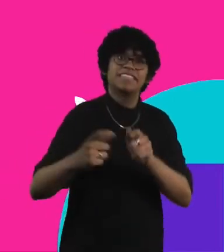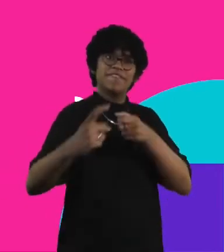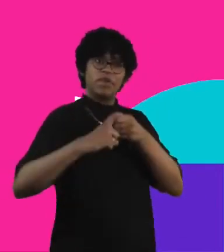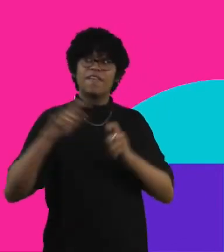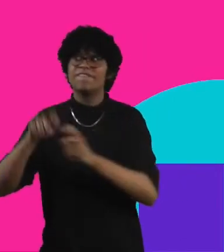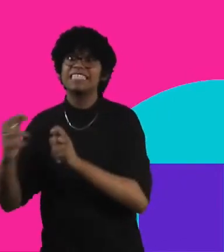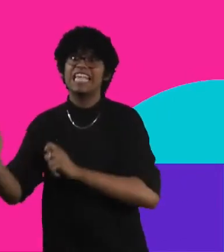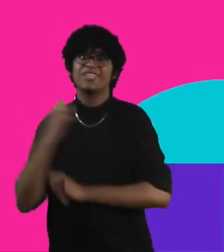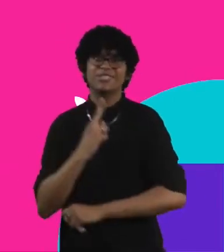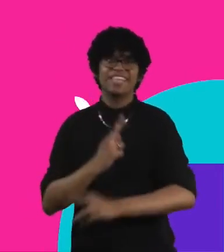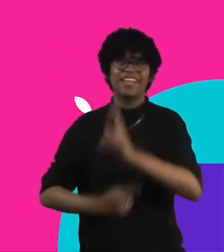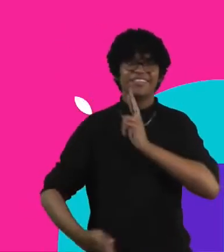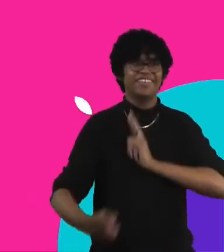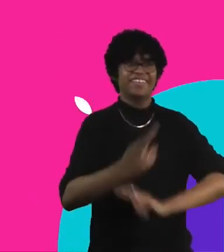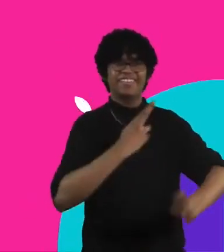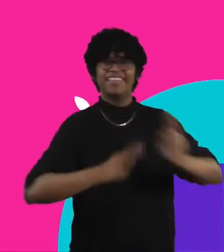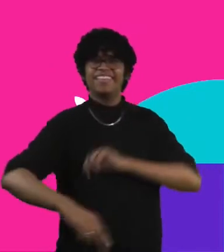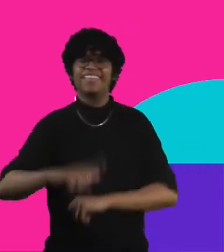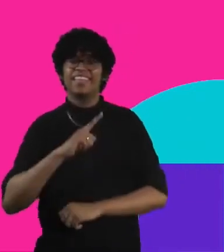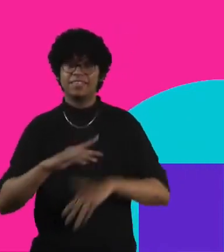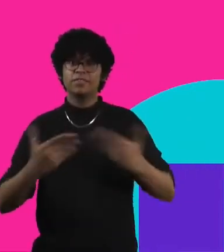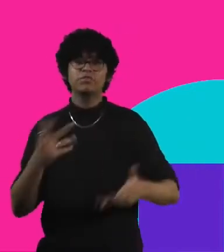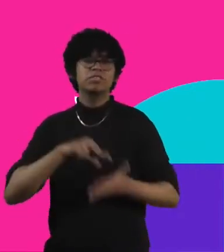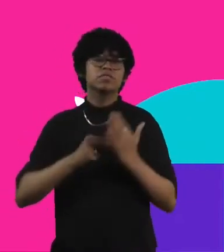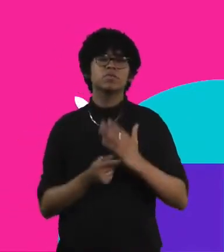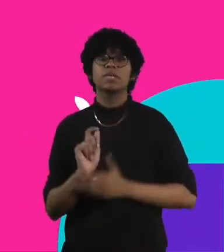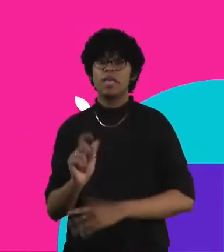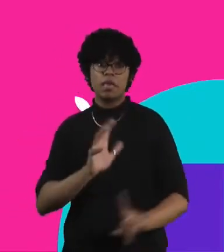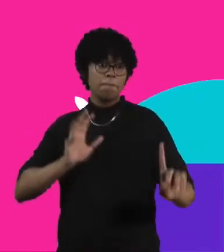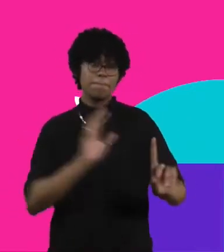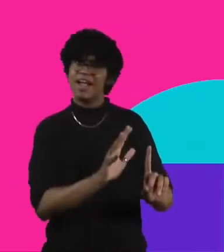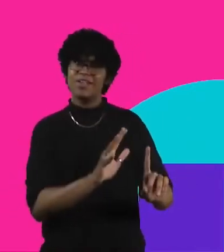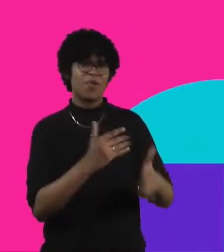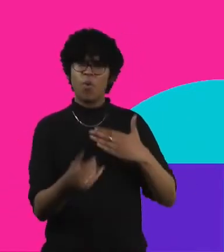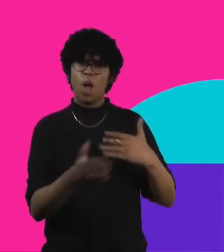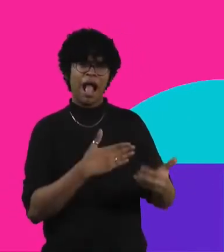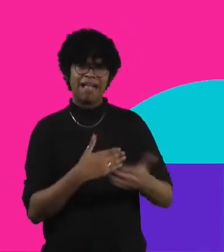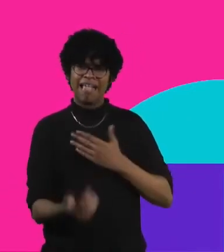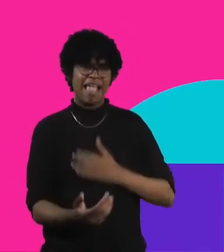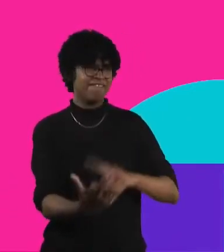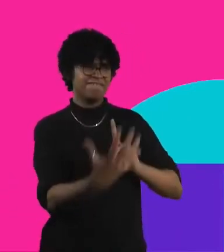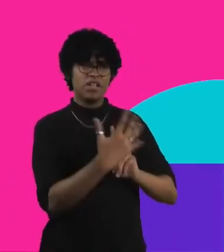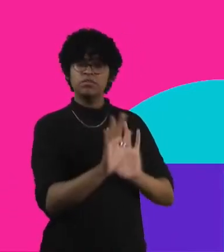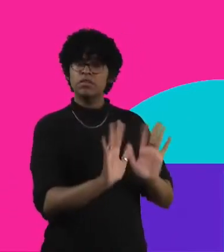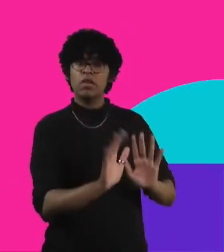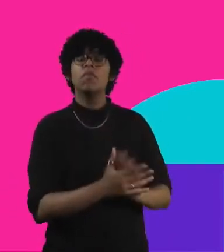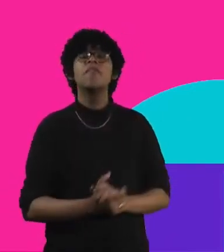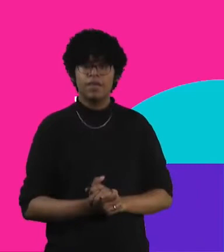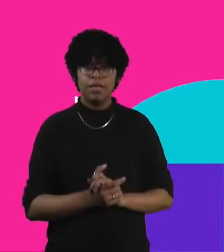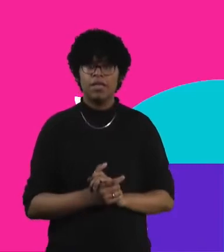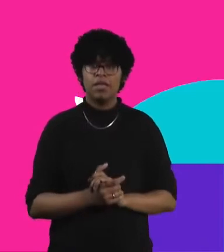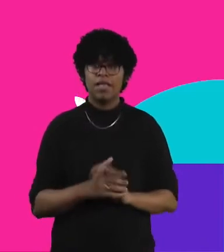interpretação. Isso significa, pessoal, que para nós o impacto não é qualquer tipo de consequência e não é qualquer tipo